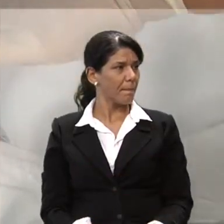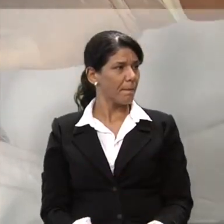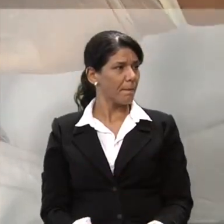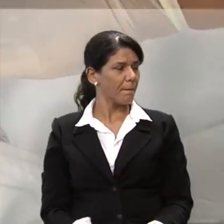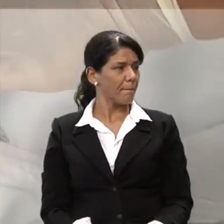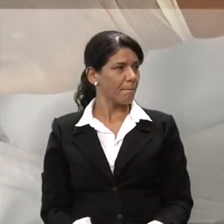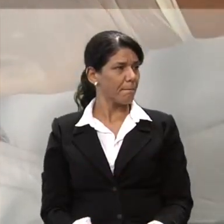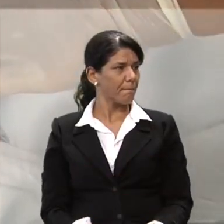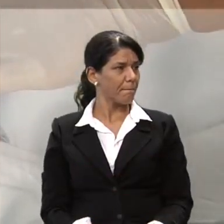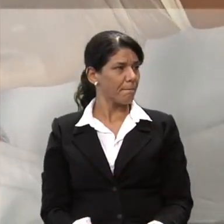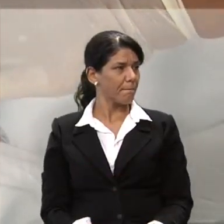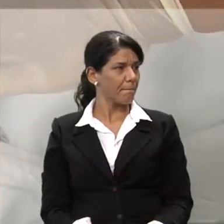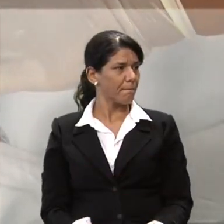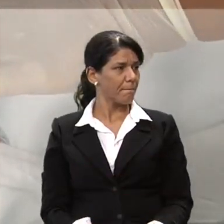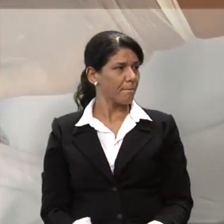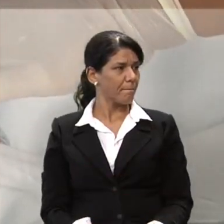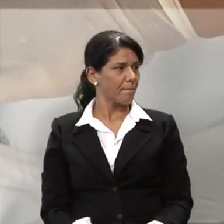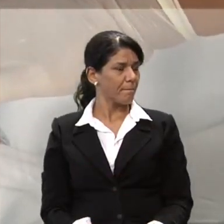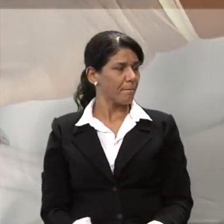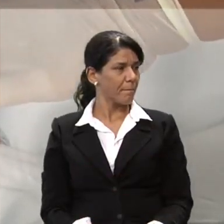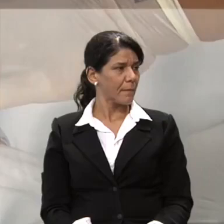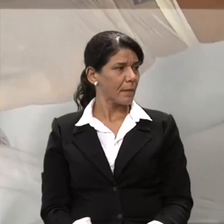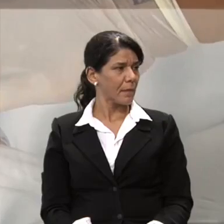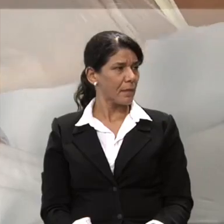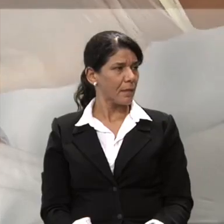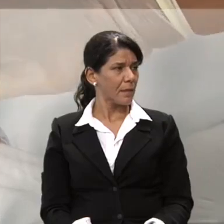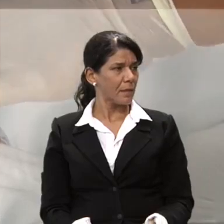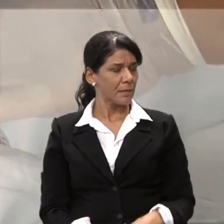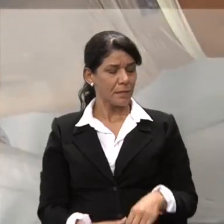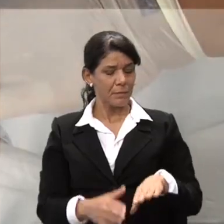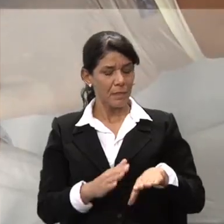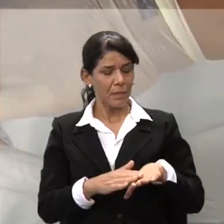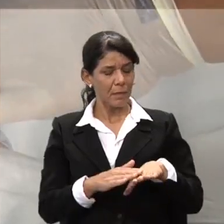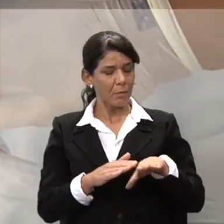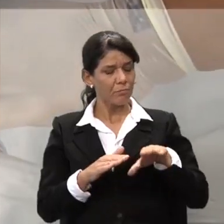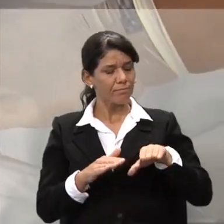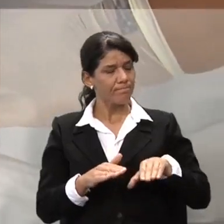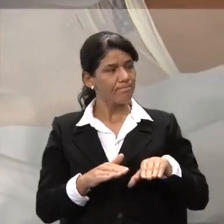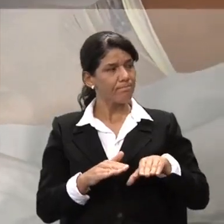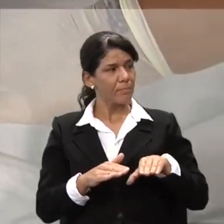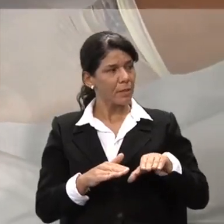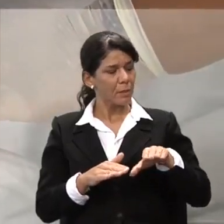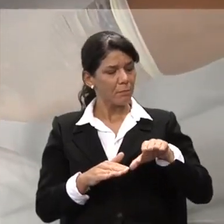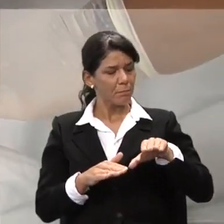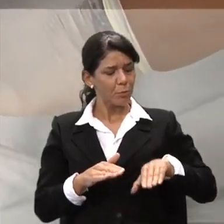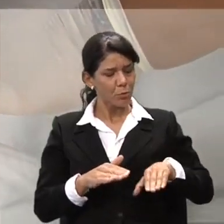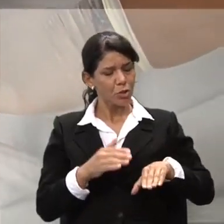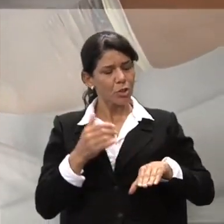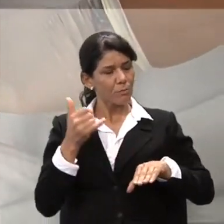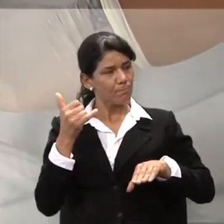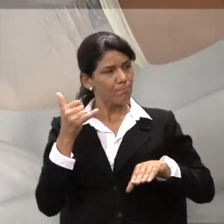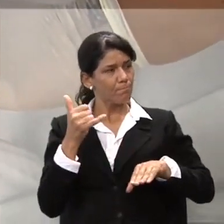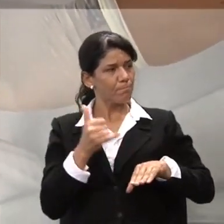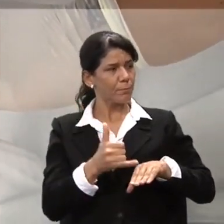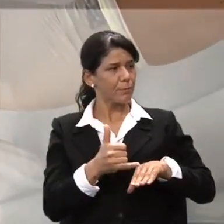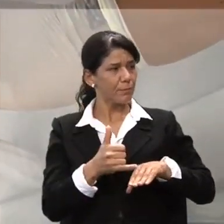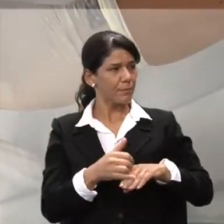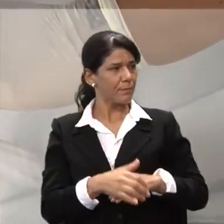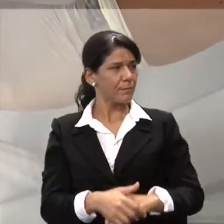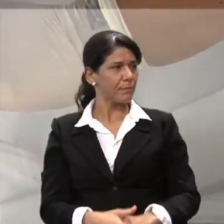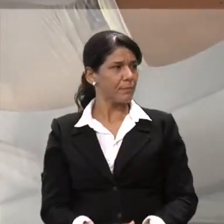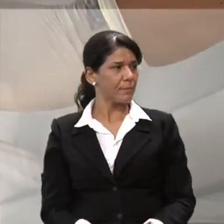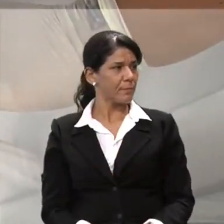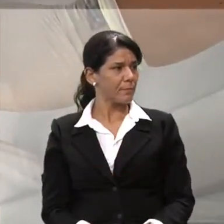antes da aplicação, ó, sempre com a mão não dominante auxiliando, puxou a pele, aplicou num ângulo